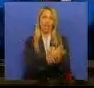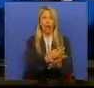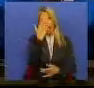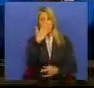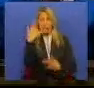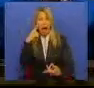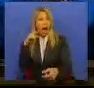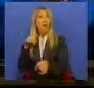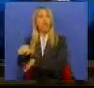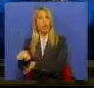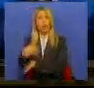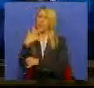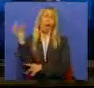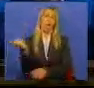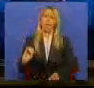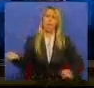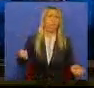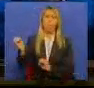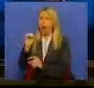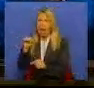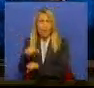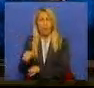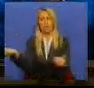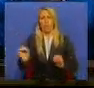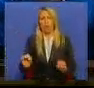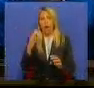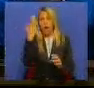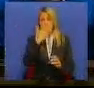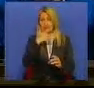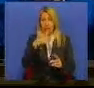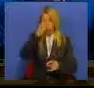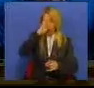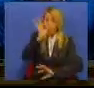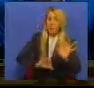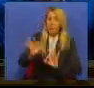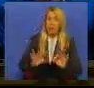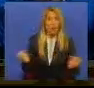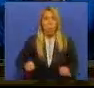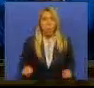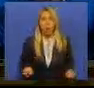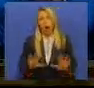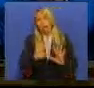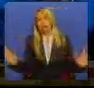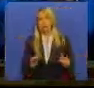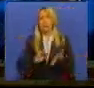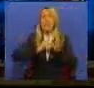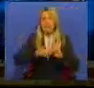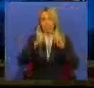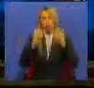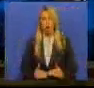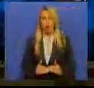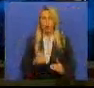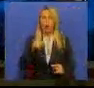violência, nega-se a violência. Se há impreparação, reduzem-se ao mínimo os exames. E